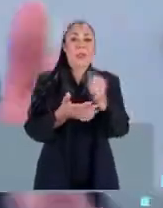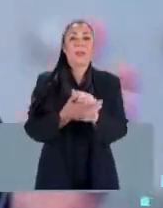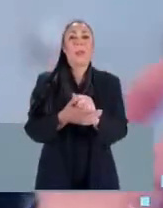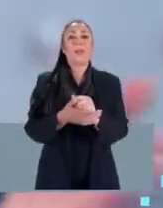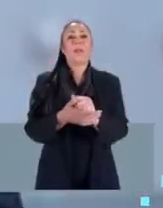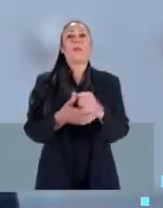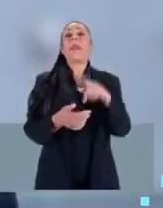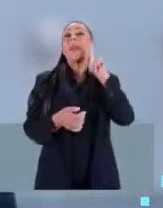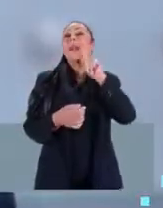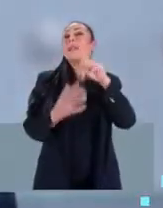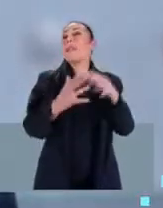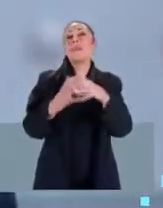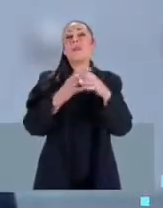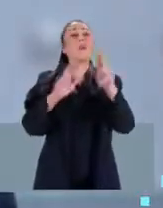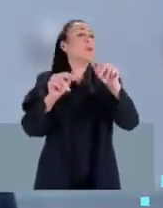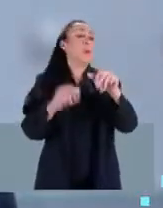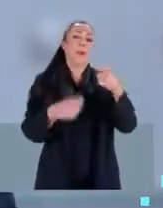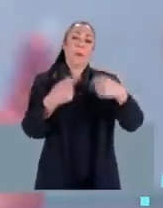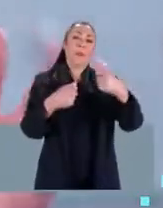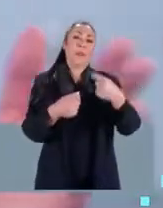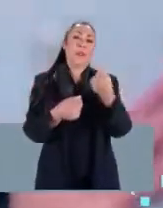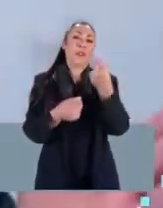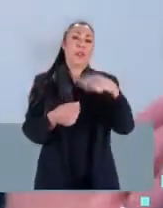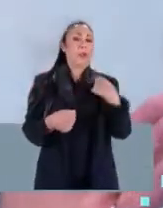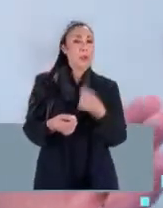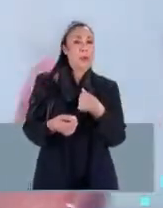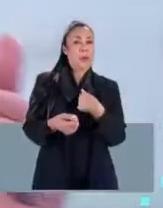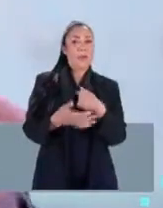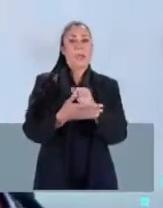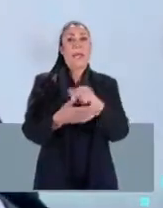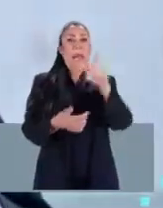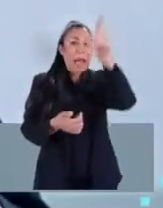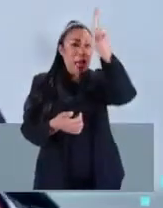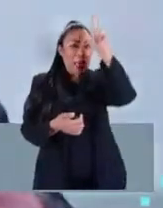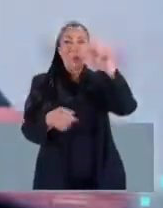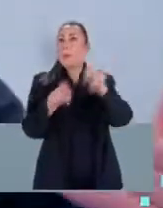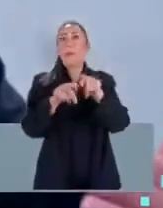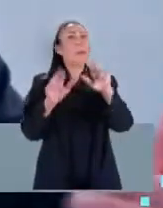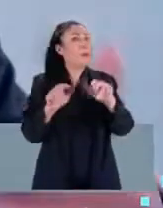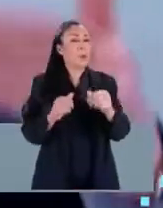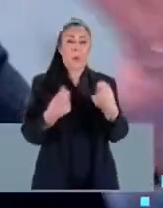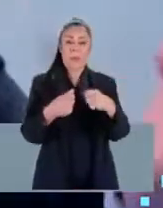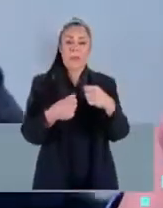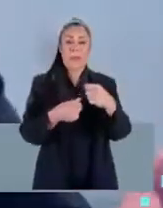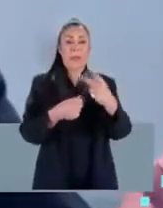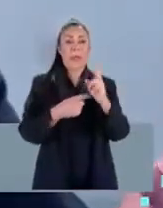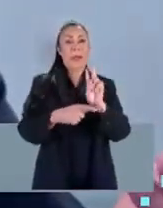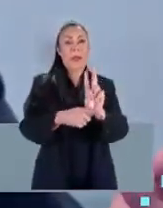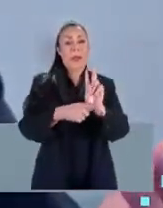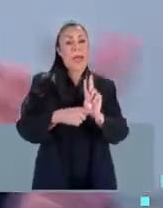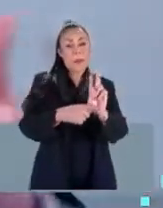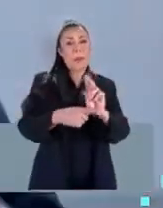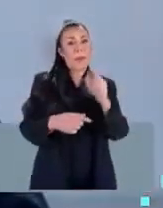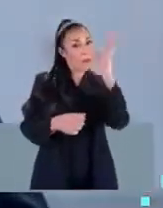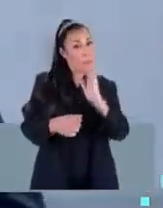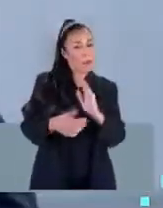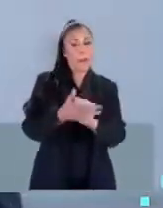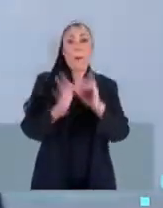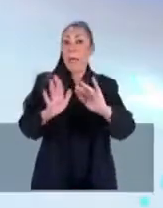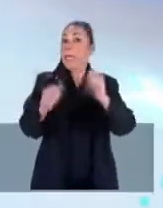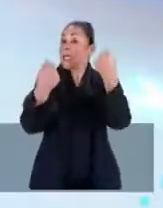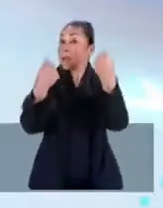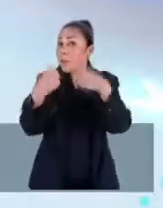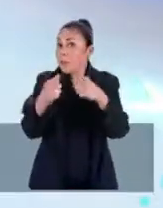Estados Unidos nunca vão precisar de dinheiro nosso. A Alemanha nunca vai precisar. Mas se você precisar financiar, coisa que você